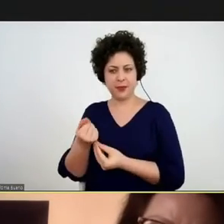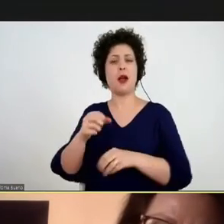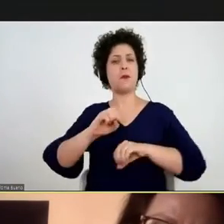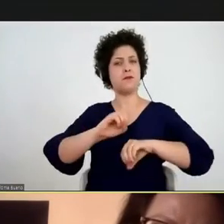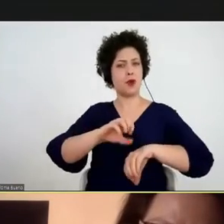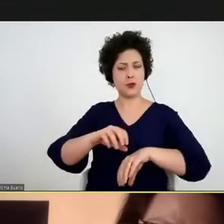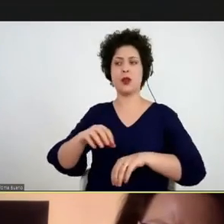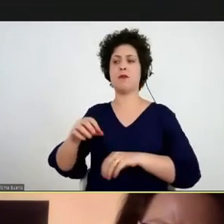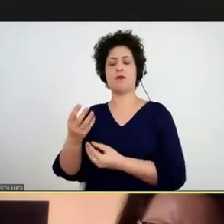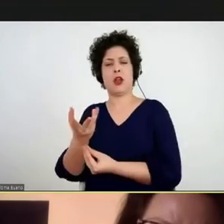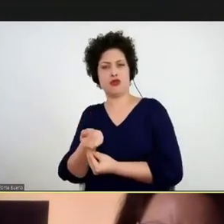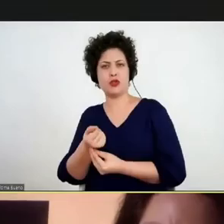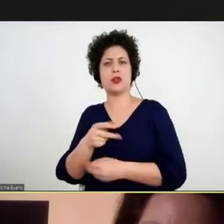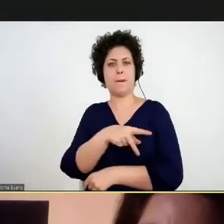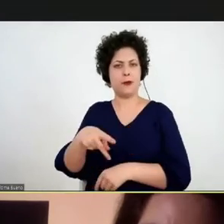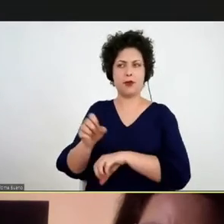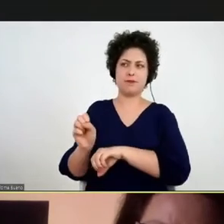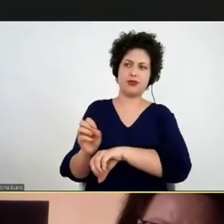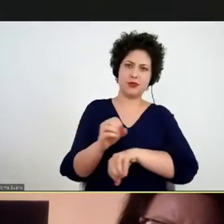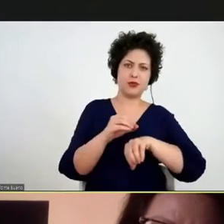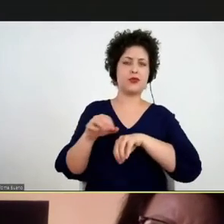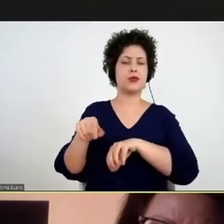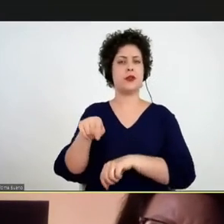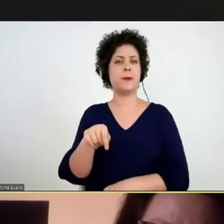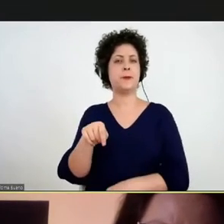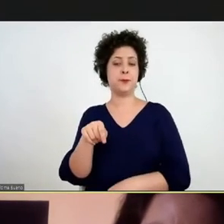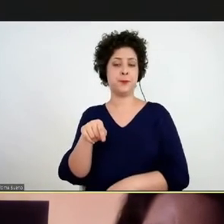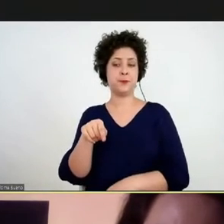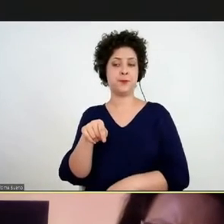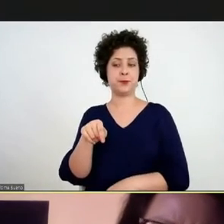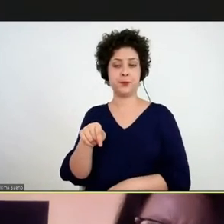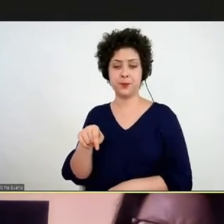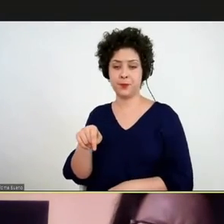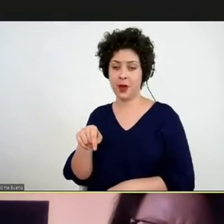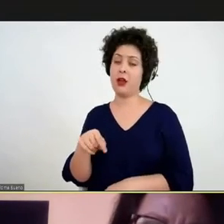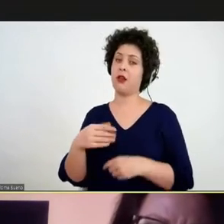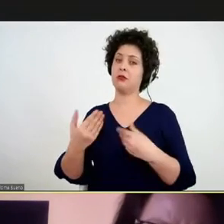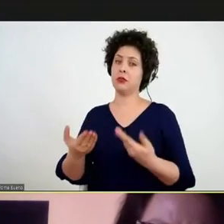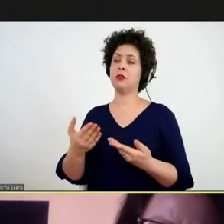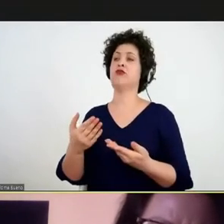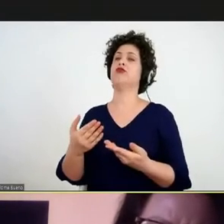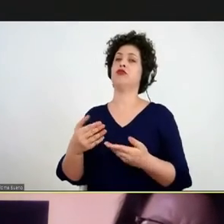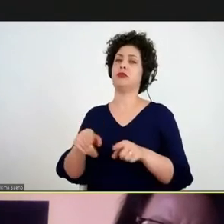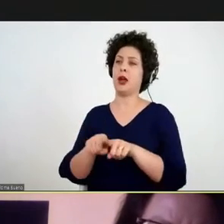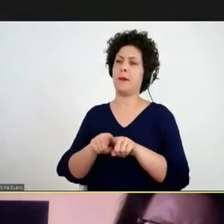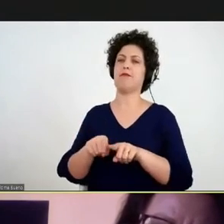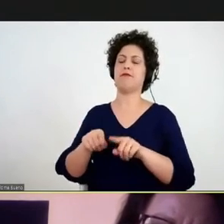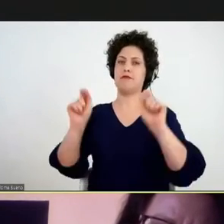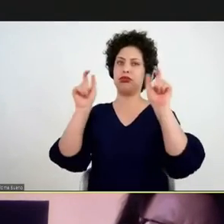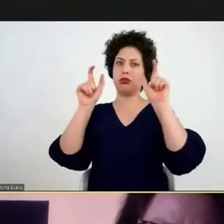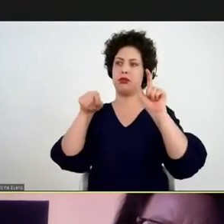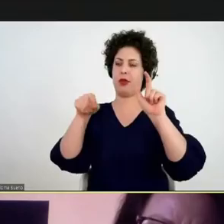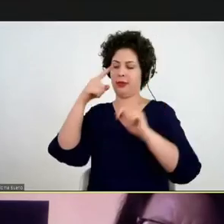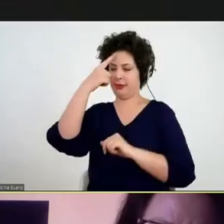artistas que trabalham como professores. E, então, nós temos chamado também essa ideia de